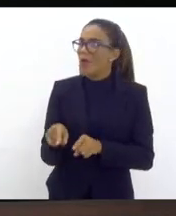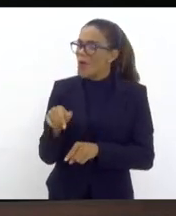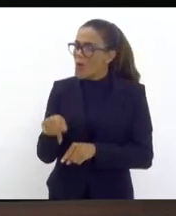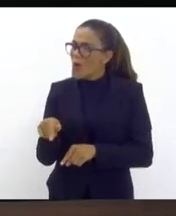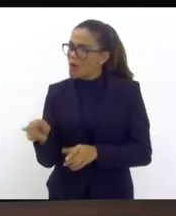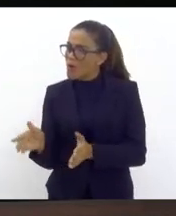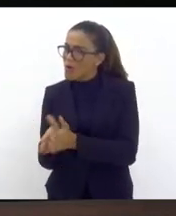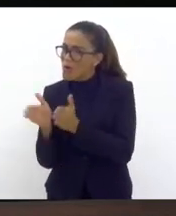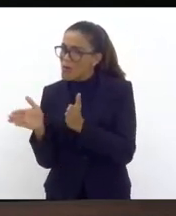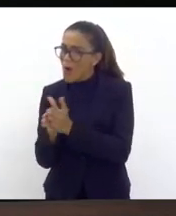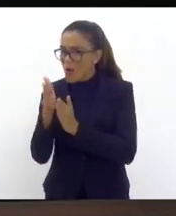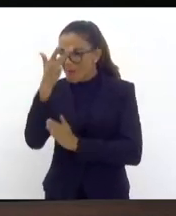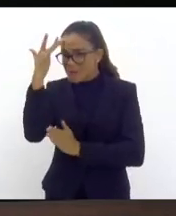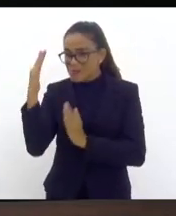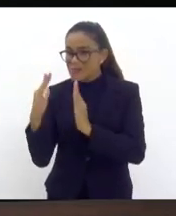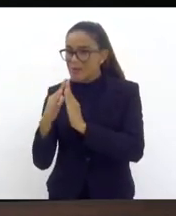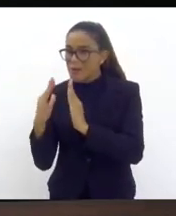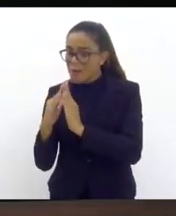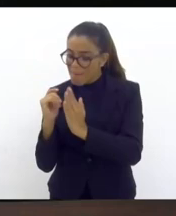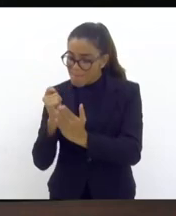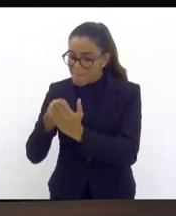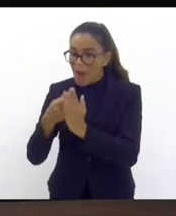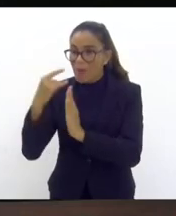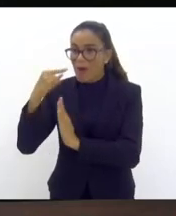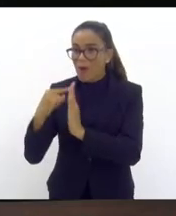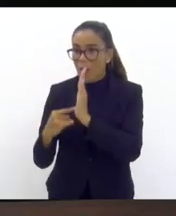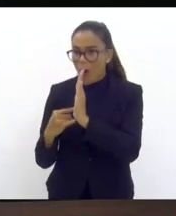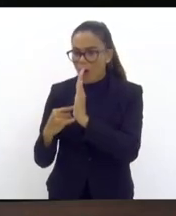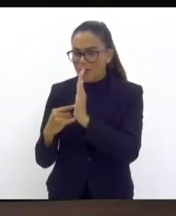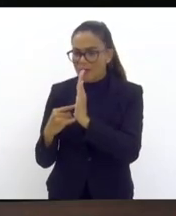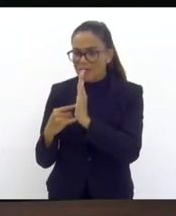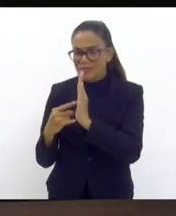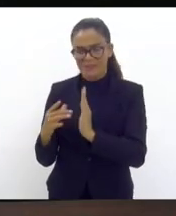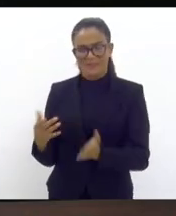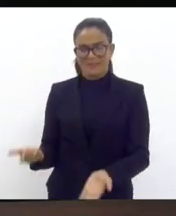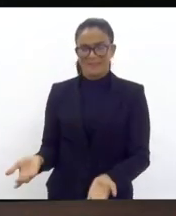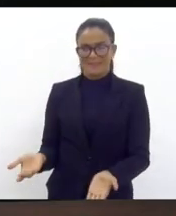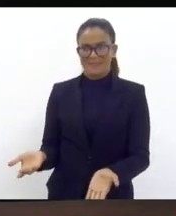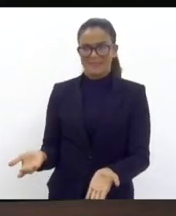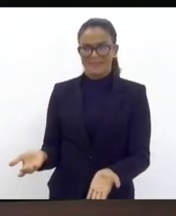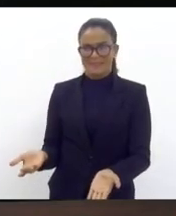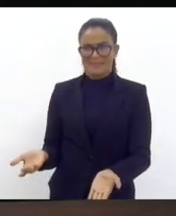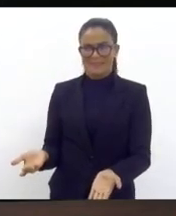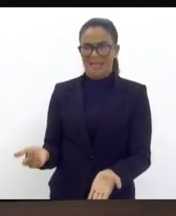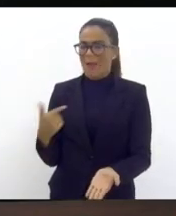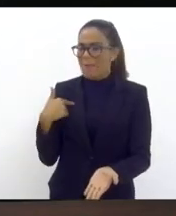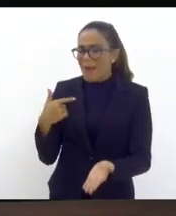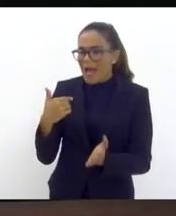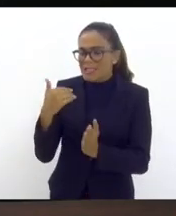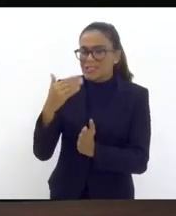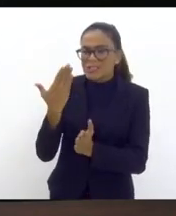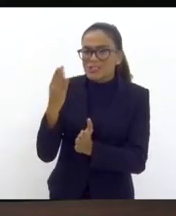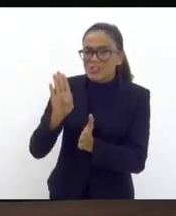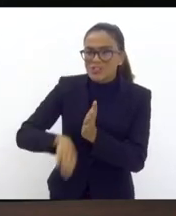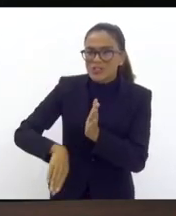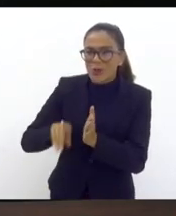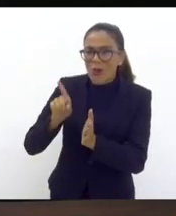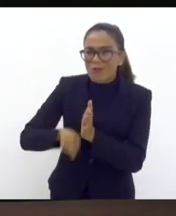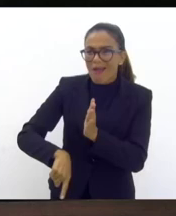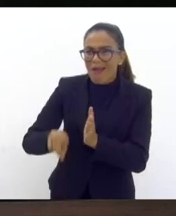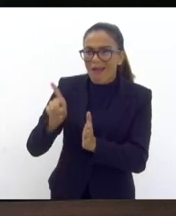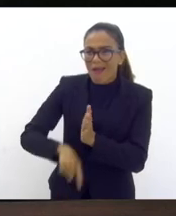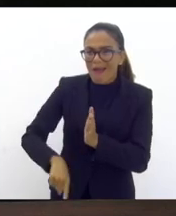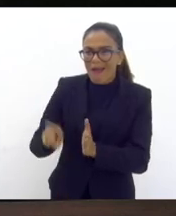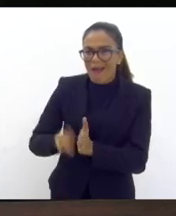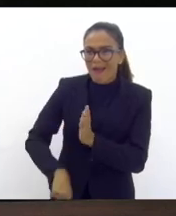o pobre do morador paga uma conta que já estão cadastrando esses hidrômetros para começar a descontar também a conta de